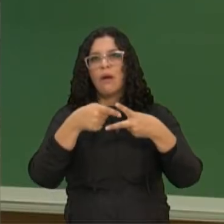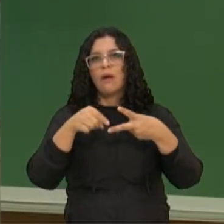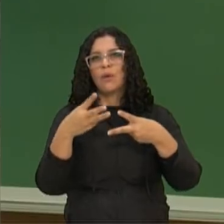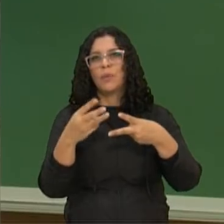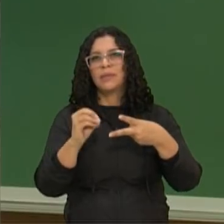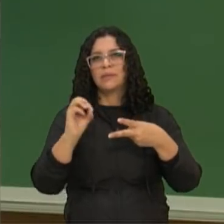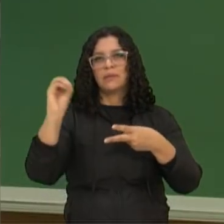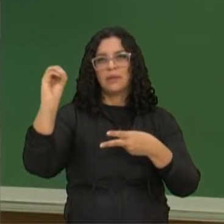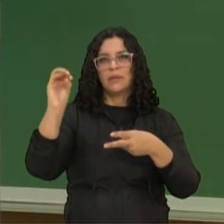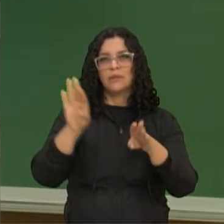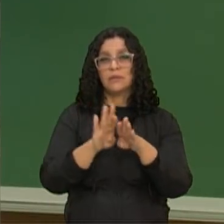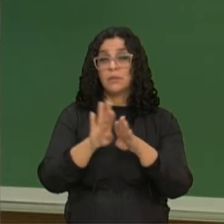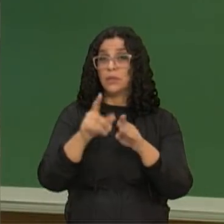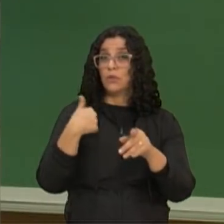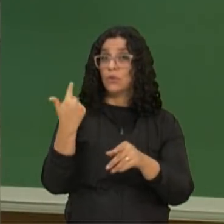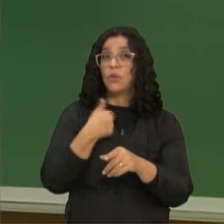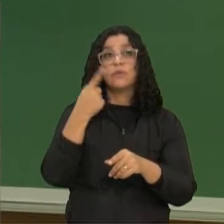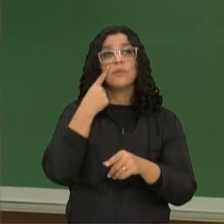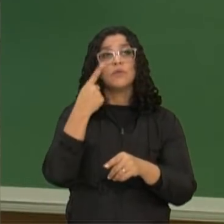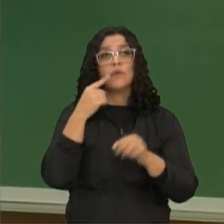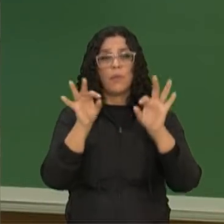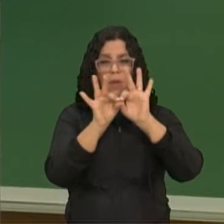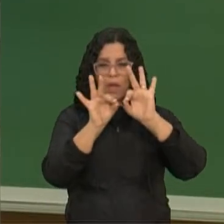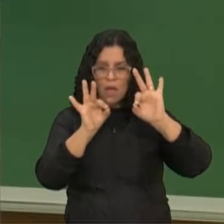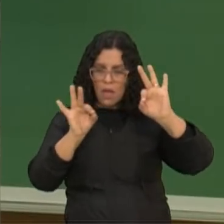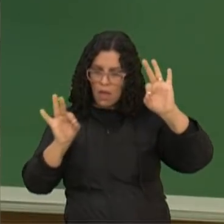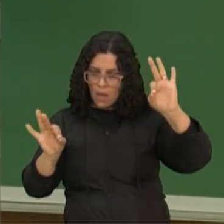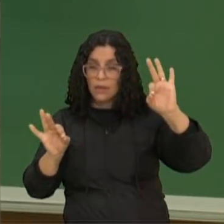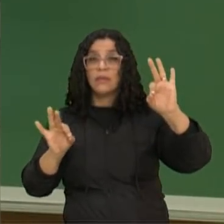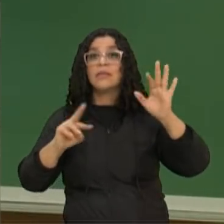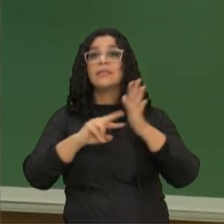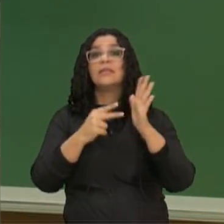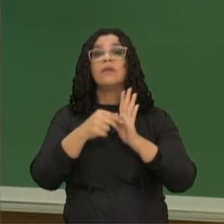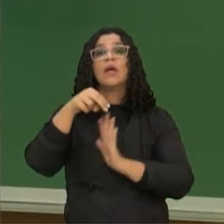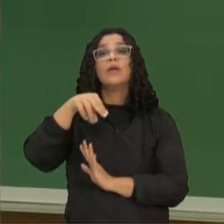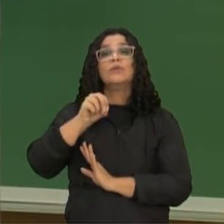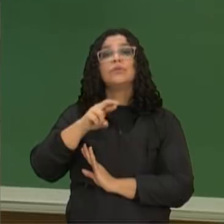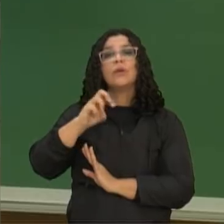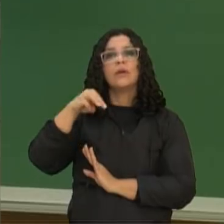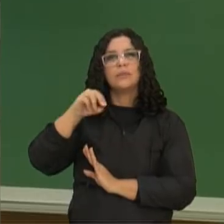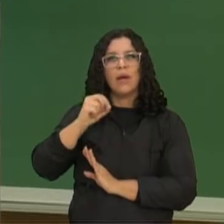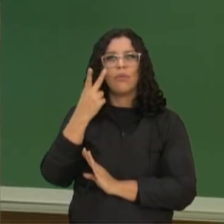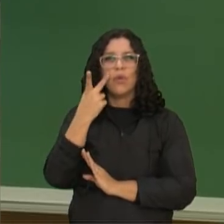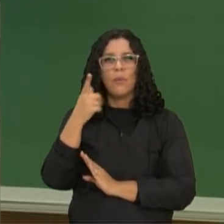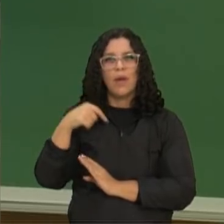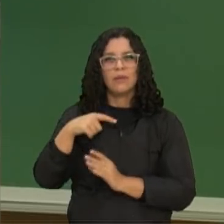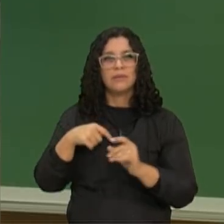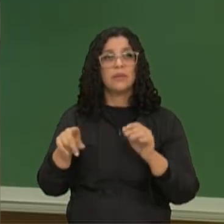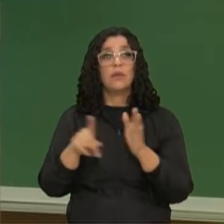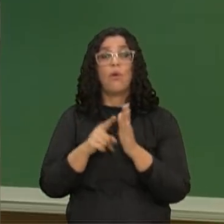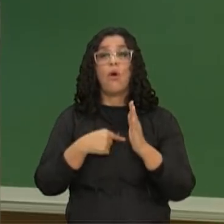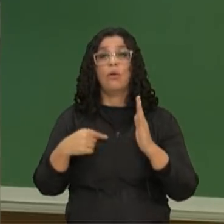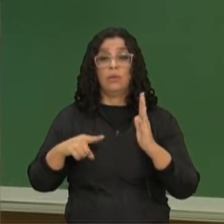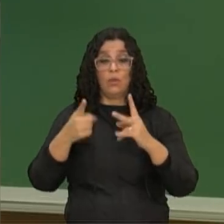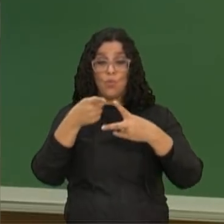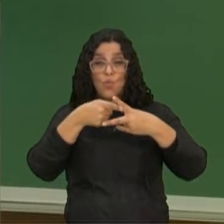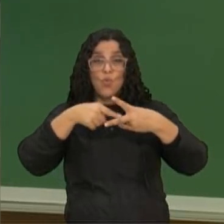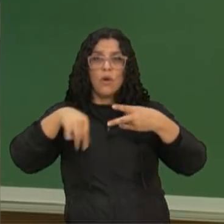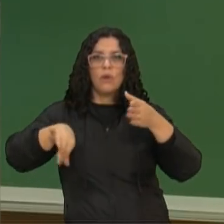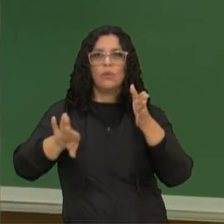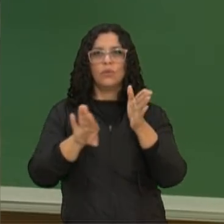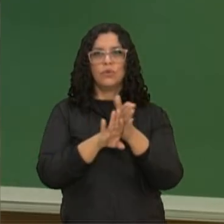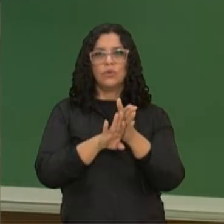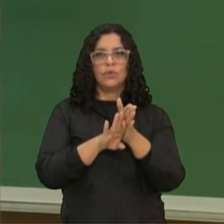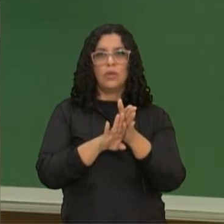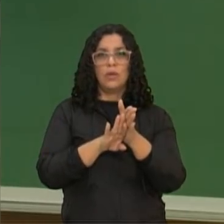percebam, essa reta aqui vai estar fazendo o papel da minha normal. Percebam o ângulo de entrada que eu tenho em comparação